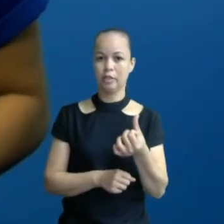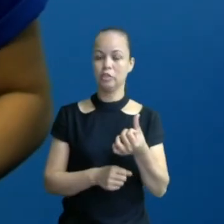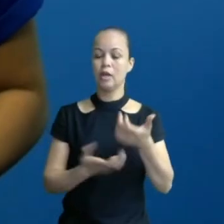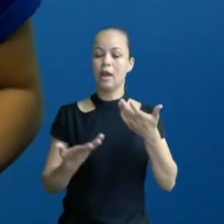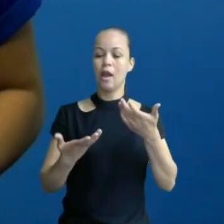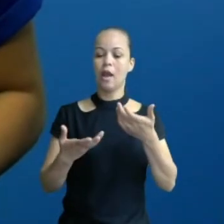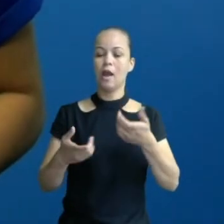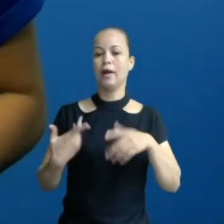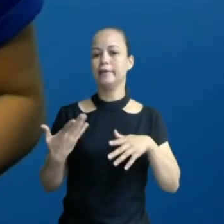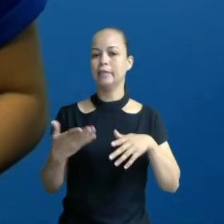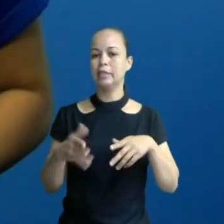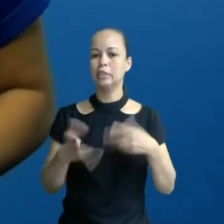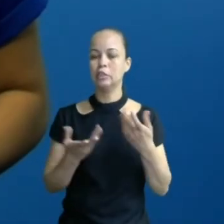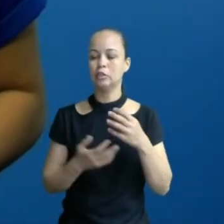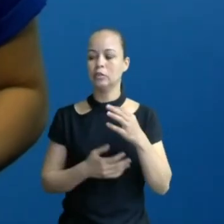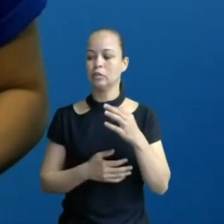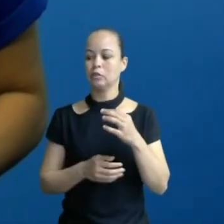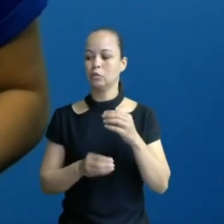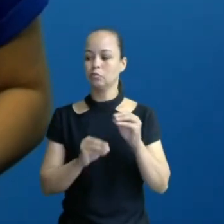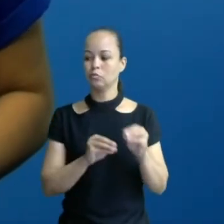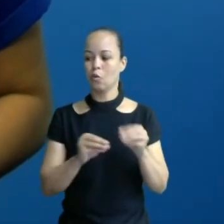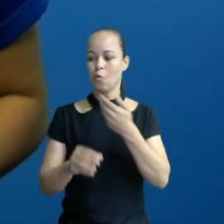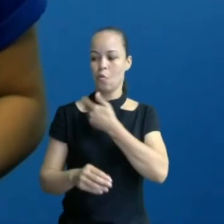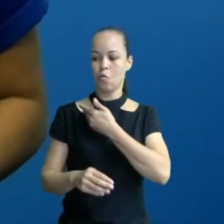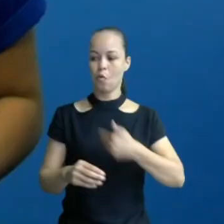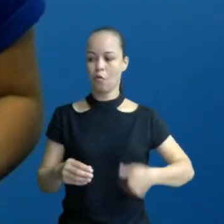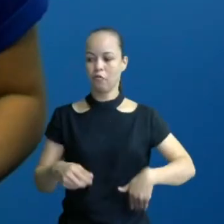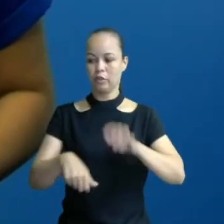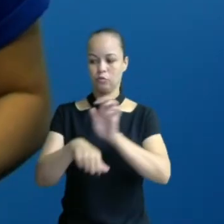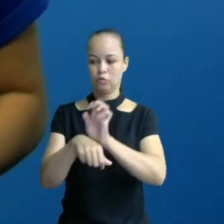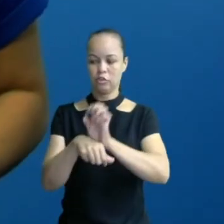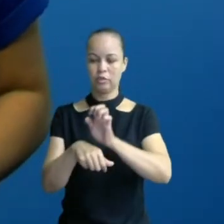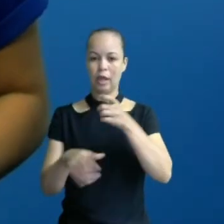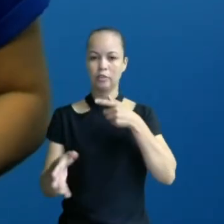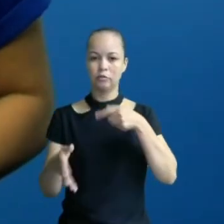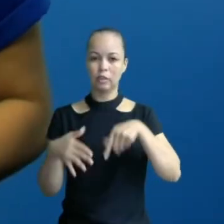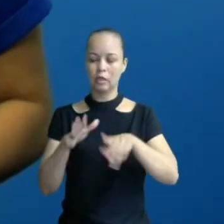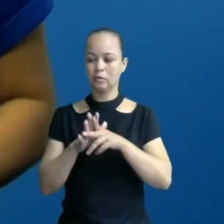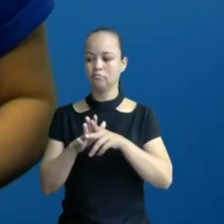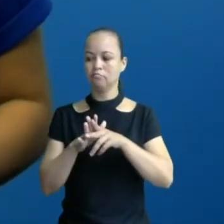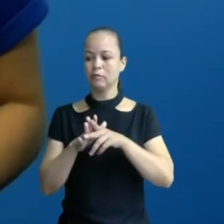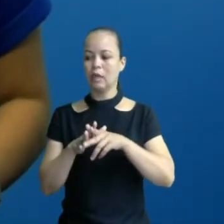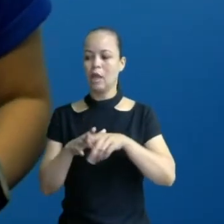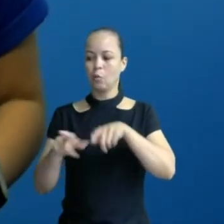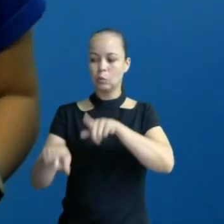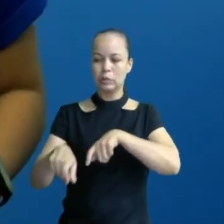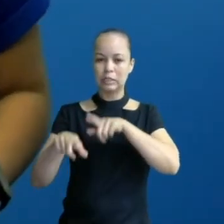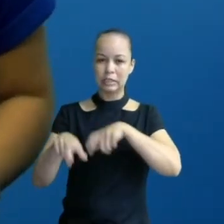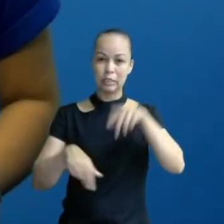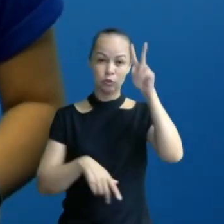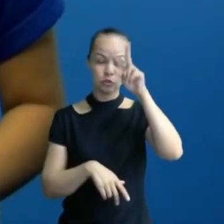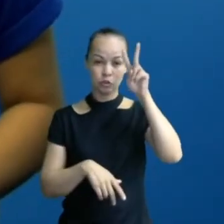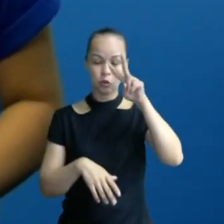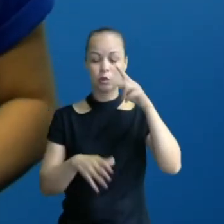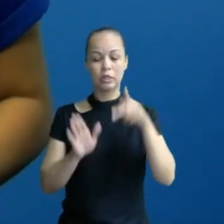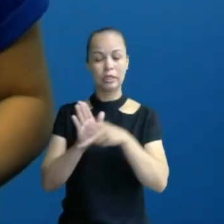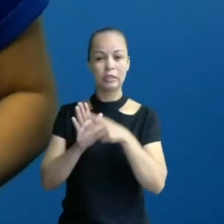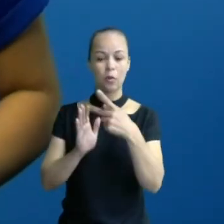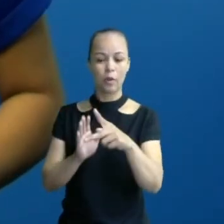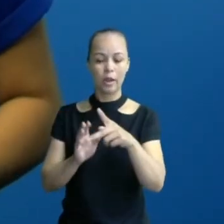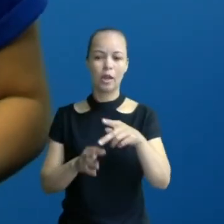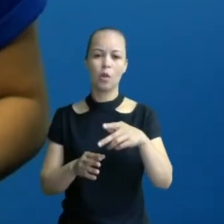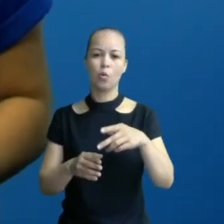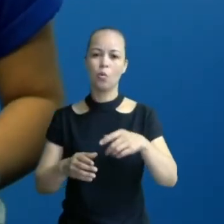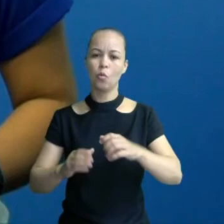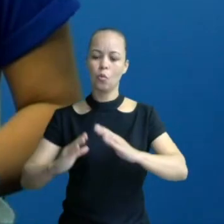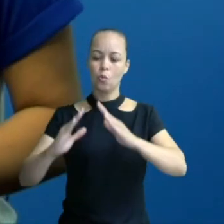um patrimônio histórico. Lembra da nossa aula de fontes históricas? Pronto, Monte das Tabocas é um patrimônio